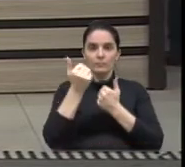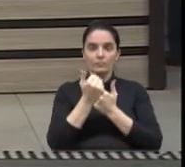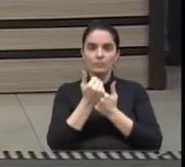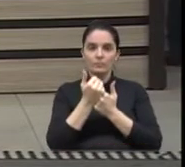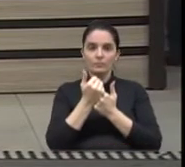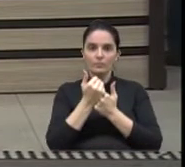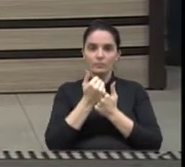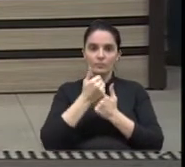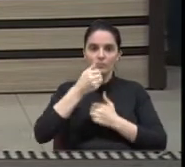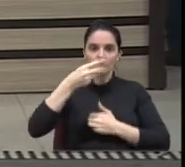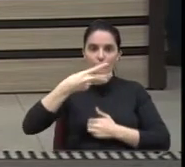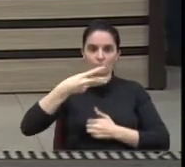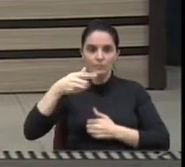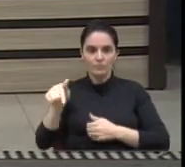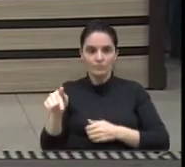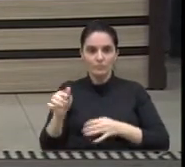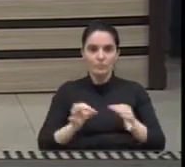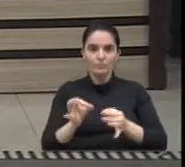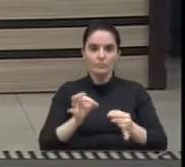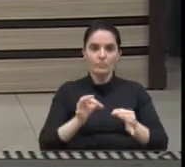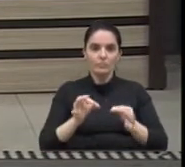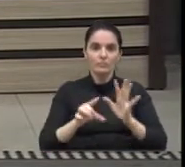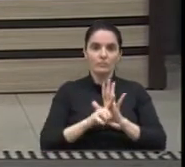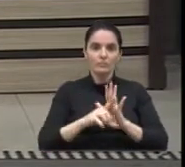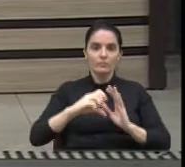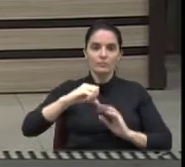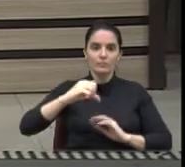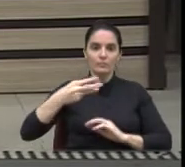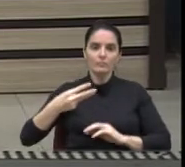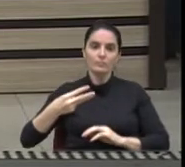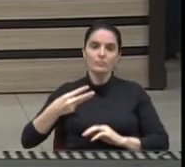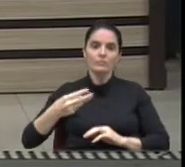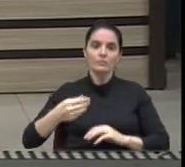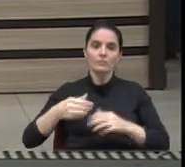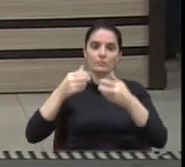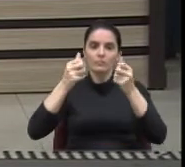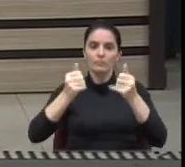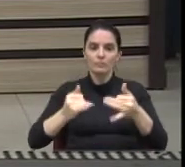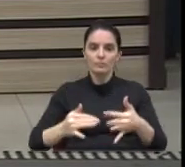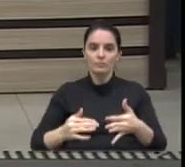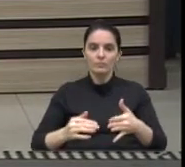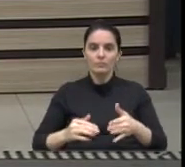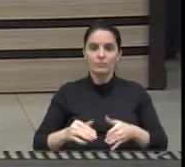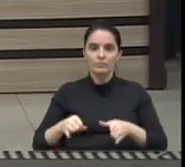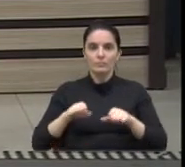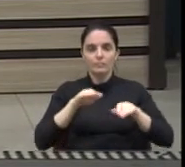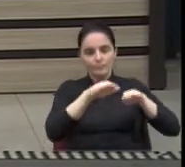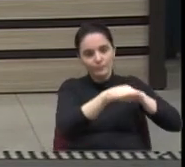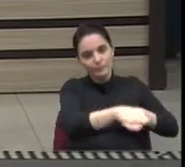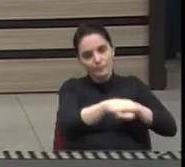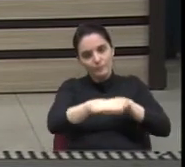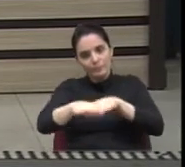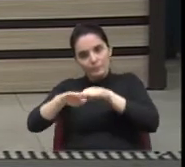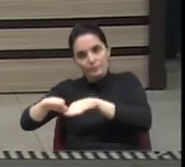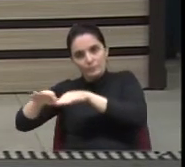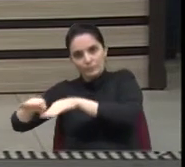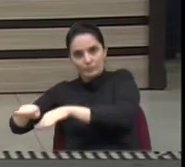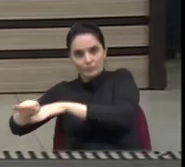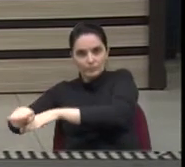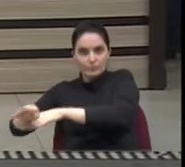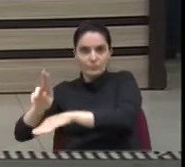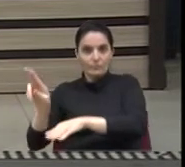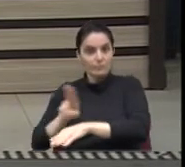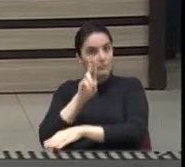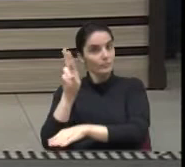Substitutivo número 37 ao projeto de lei 93/2017. Dispõe sobre o uso de vagas especiais e estacionamento de edificações de